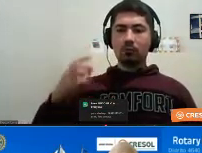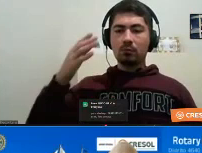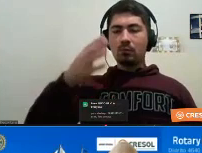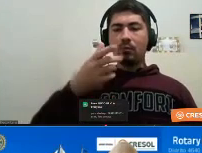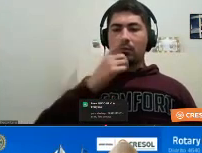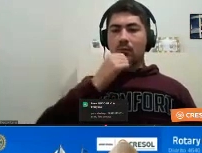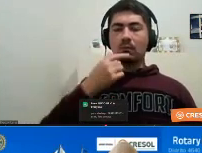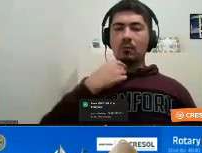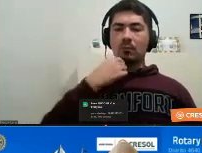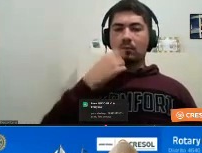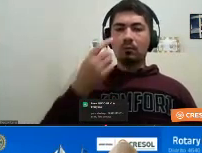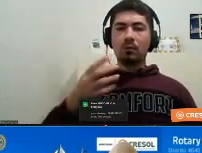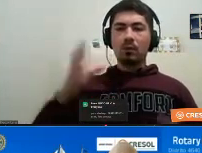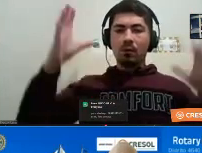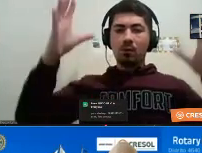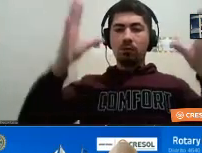Celestial.